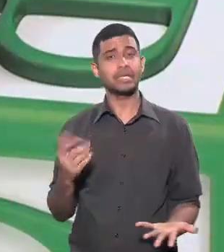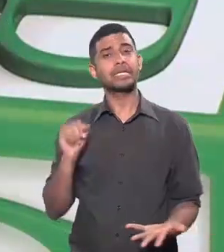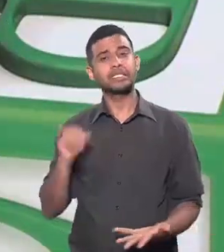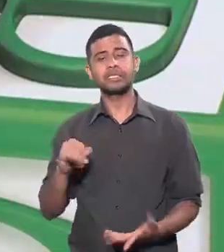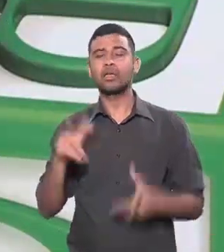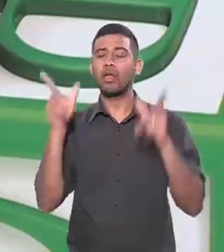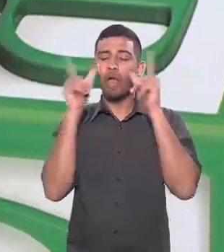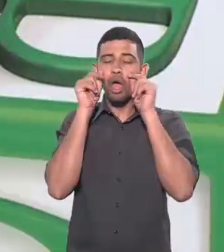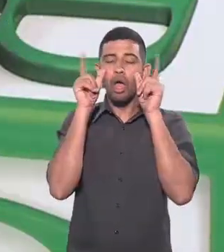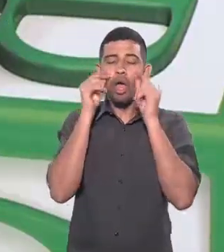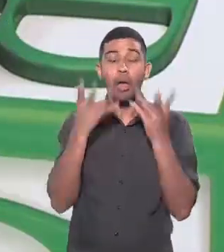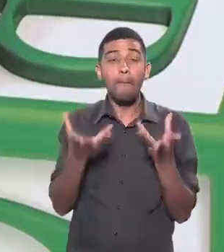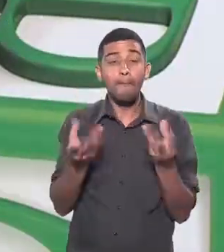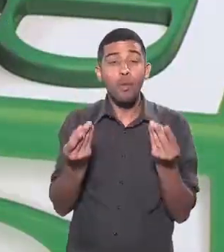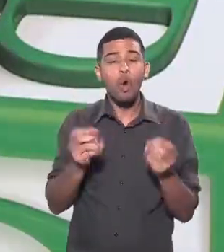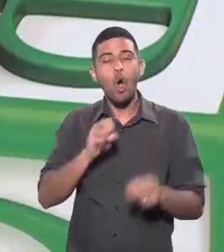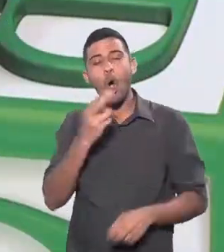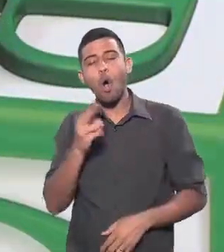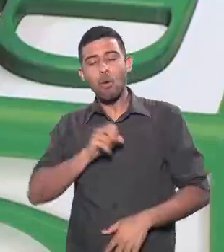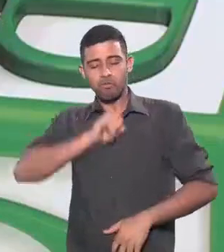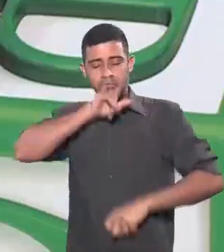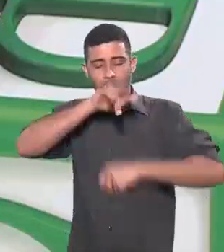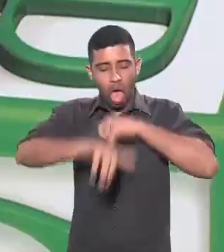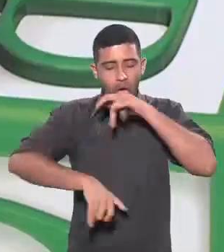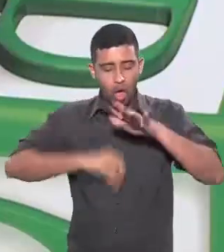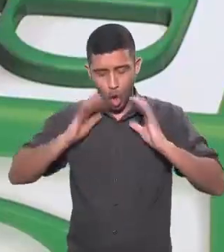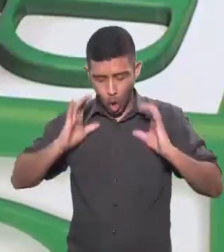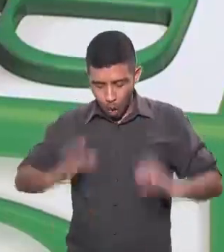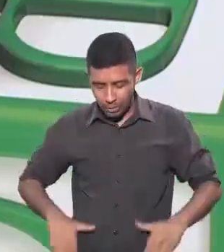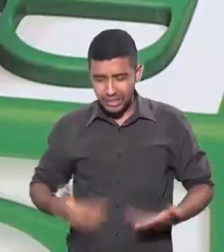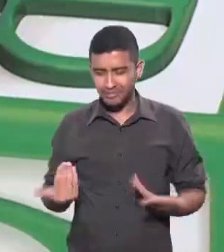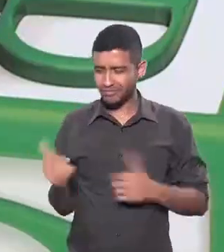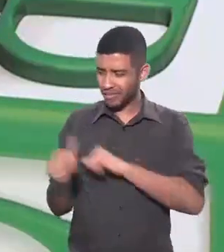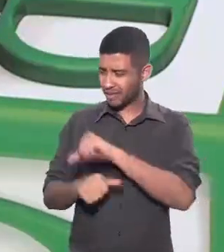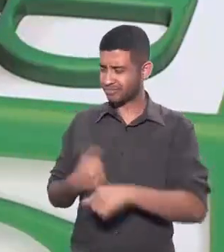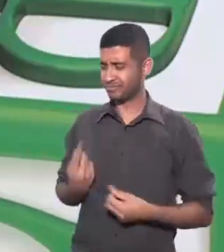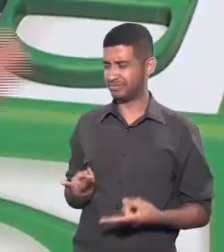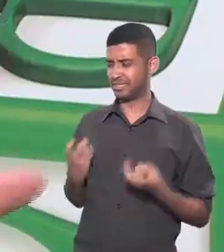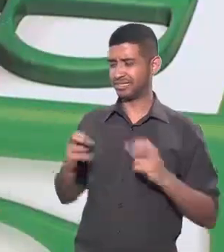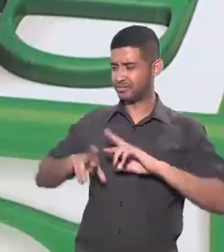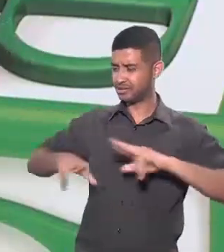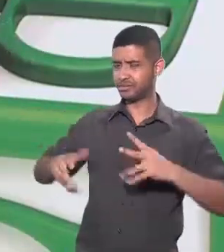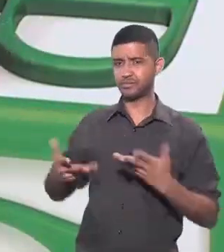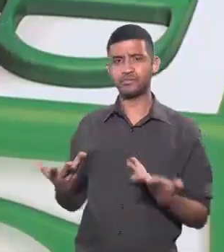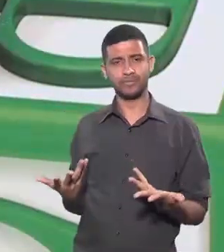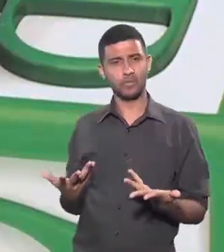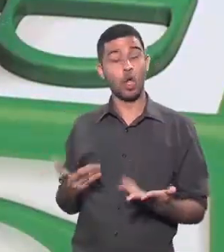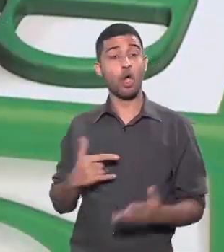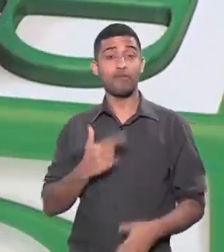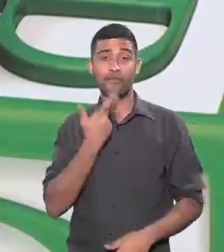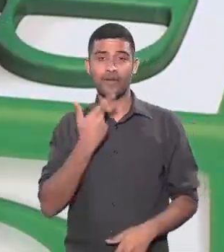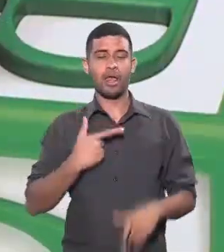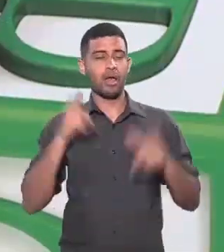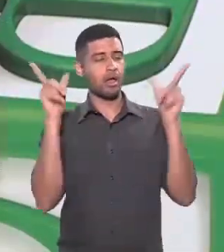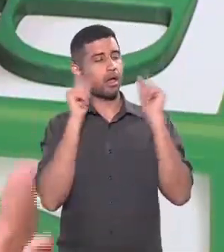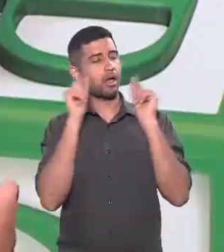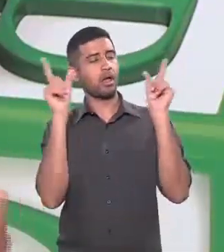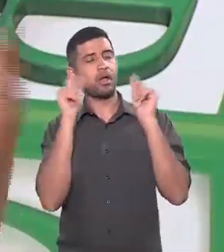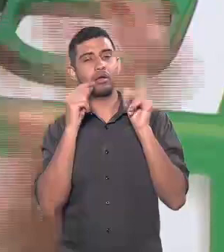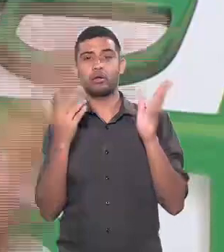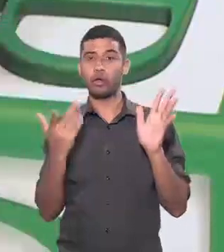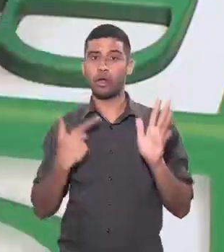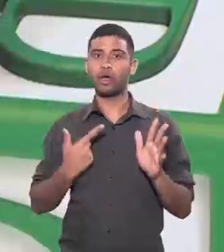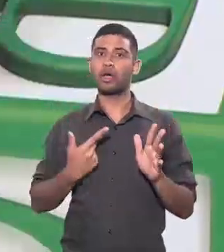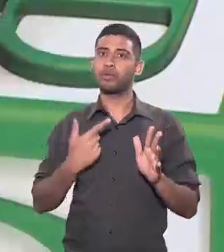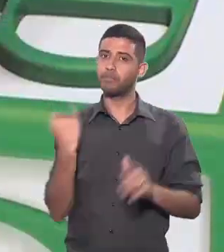então, sonolência, vômitos, alteração do comportamento. Agora, sonolência, é importante a gente falar uma coisa. Ela caiu